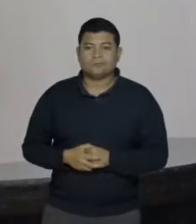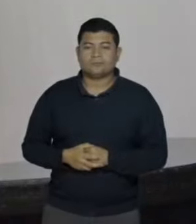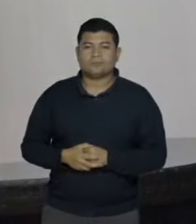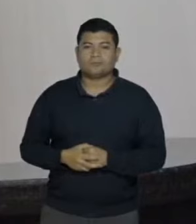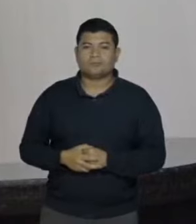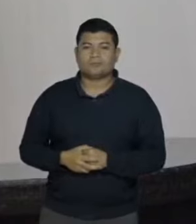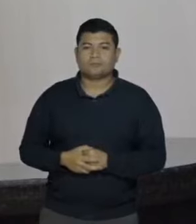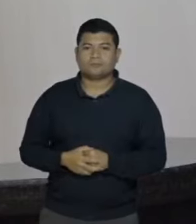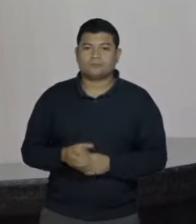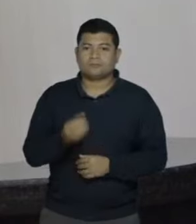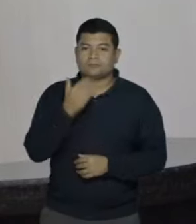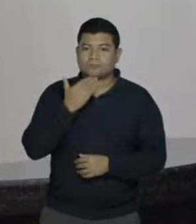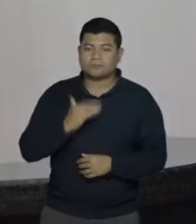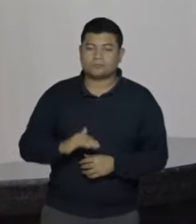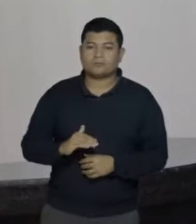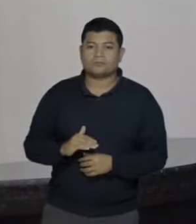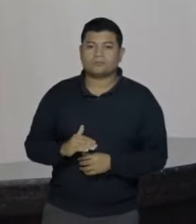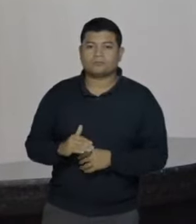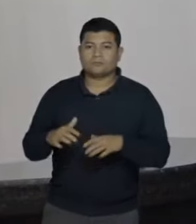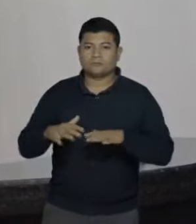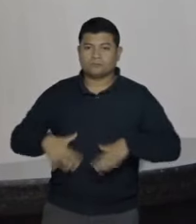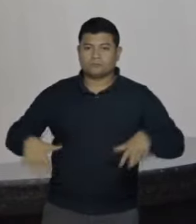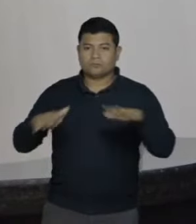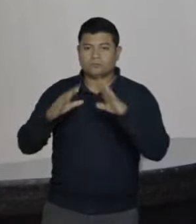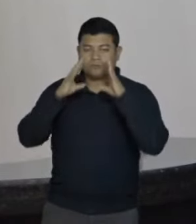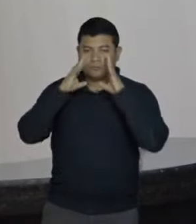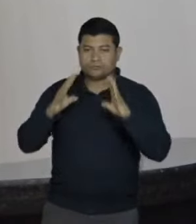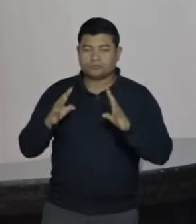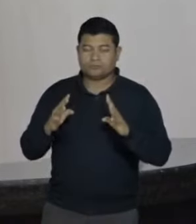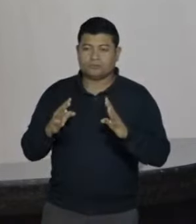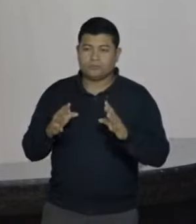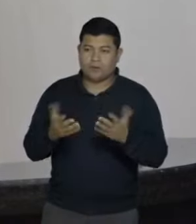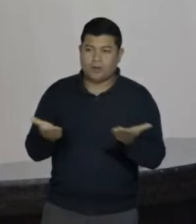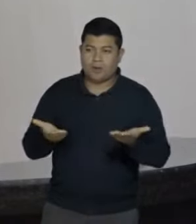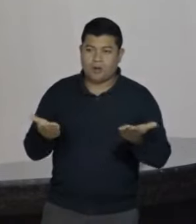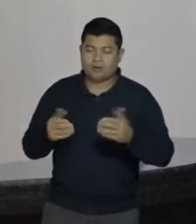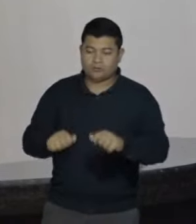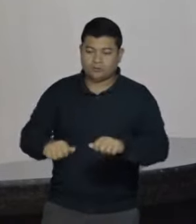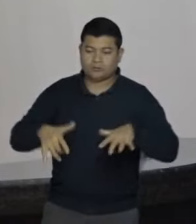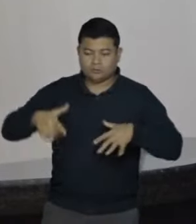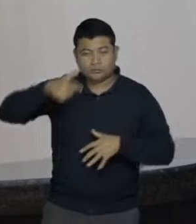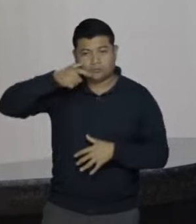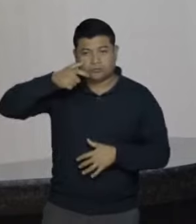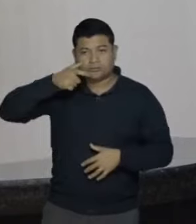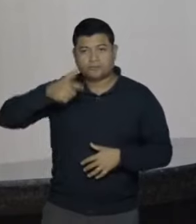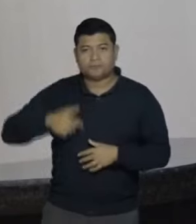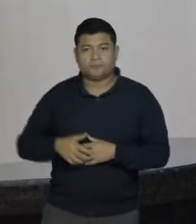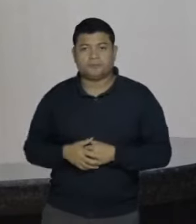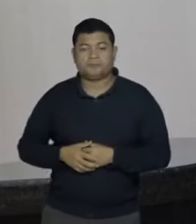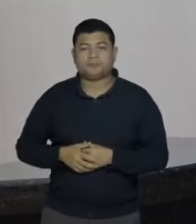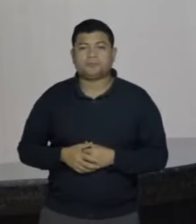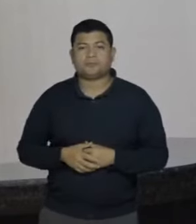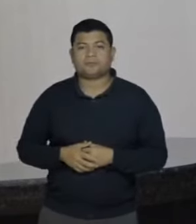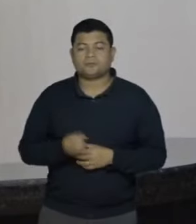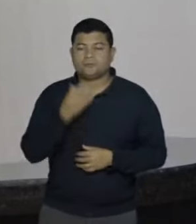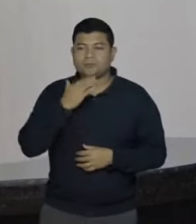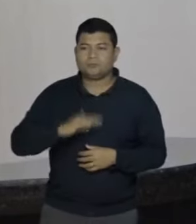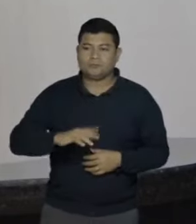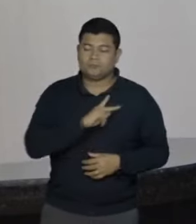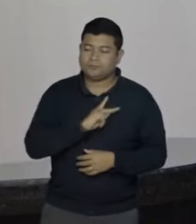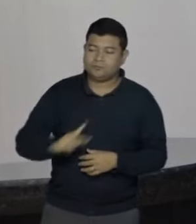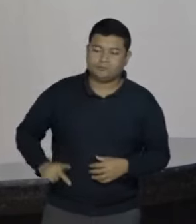Boa tarde a todos os que acompanham esta sessão Boa tarde ao presidente deputados ao